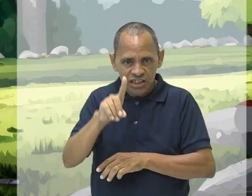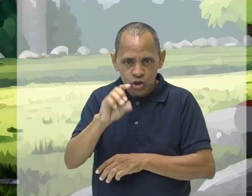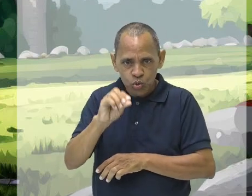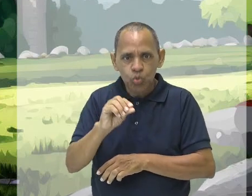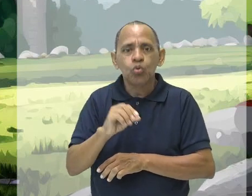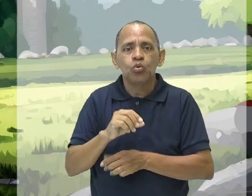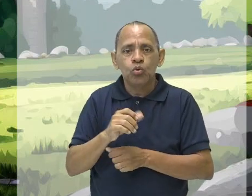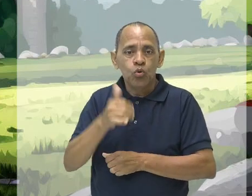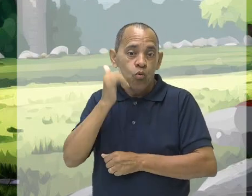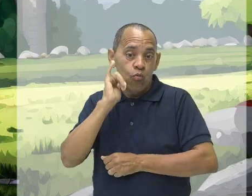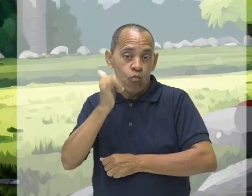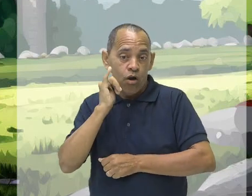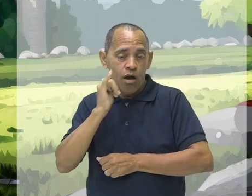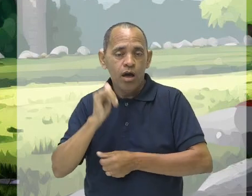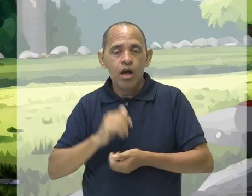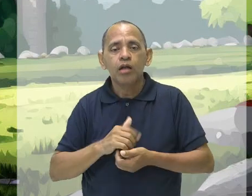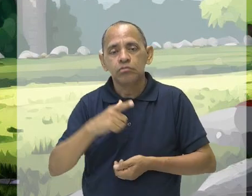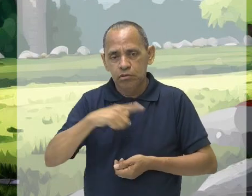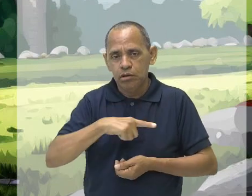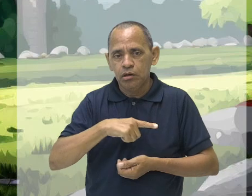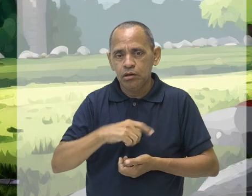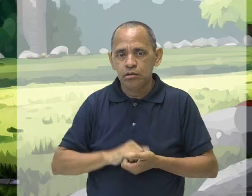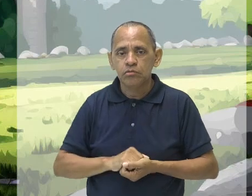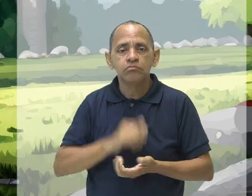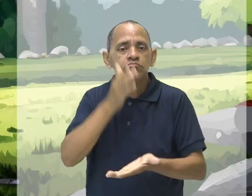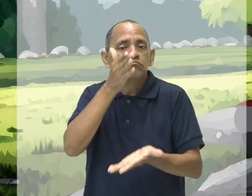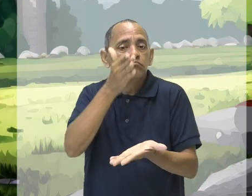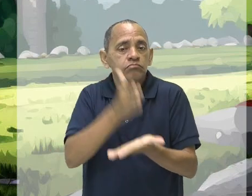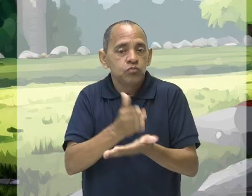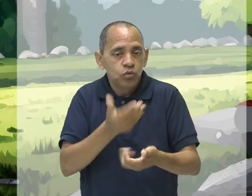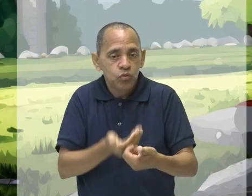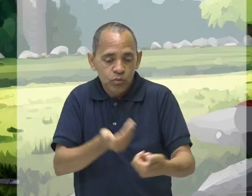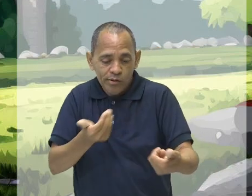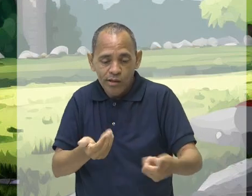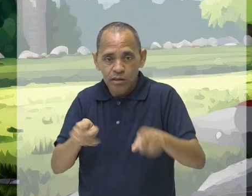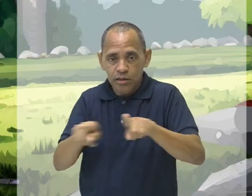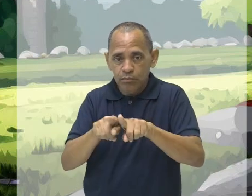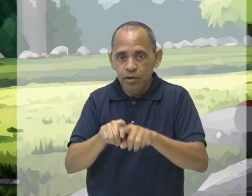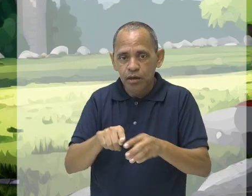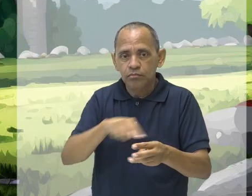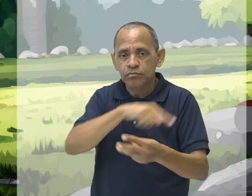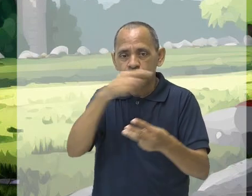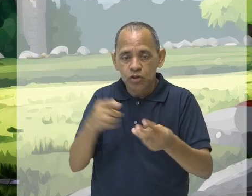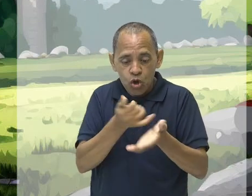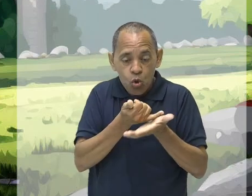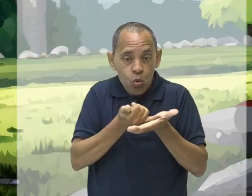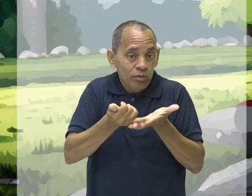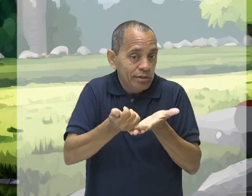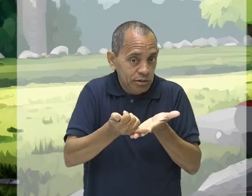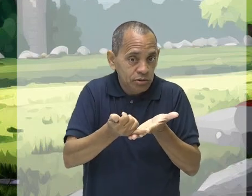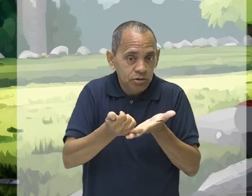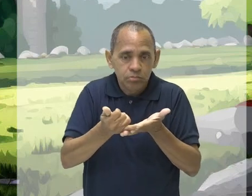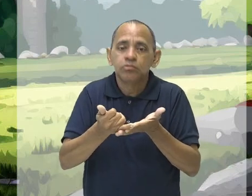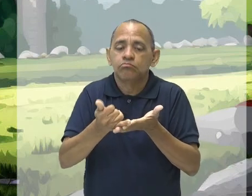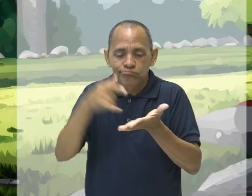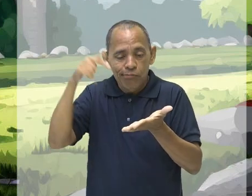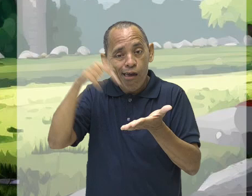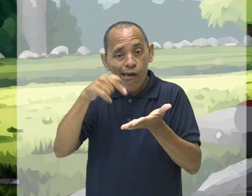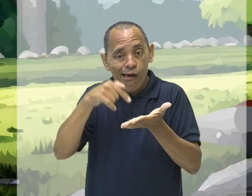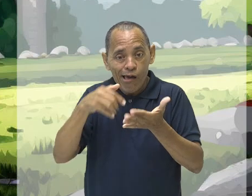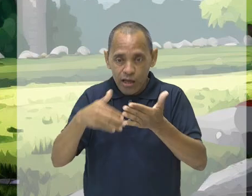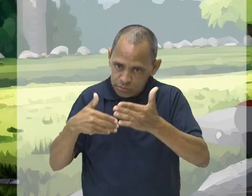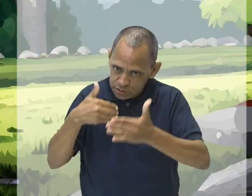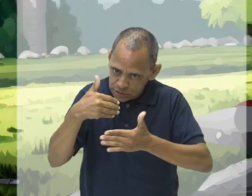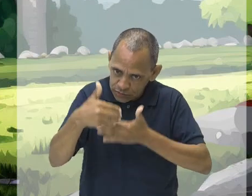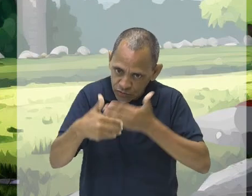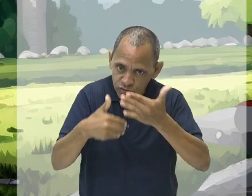fio condutor, a história, ela vai ter essa divisão. Nós vamos ter uma situação inicial, essa situação inicial vai ter um desenvolvimento, e